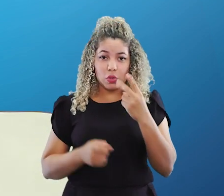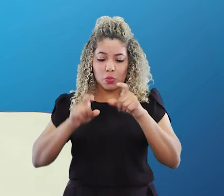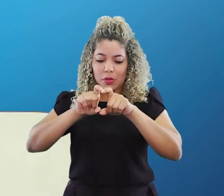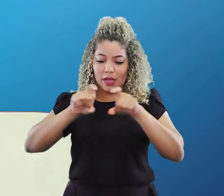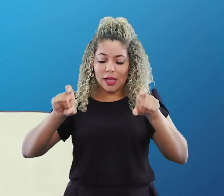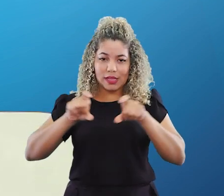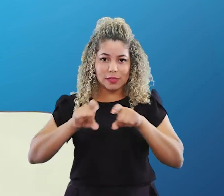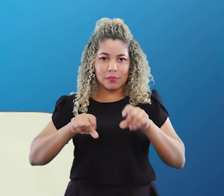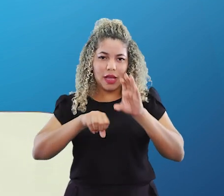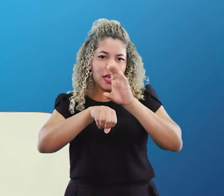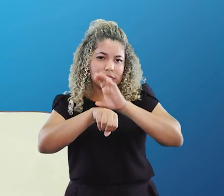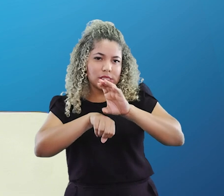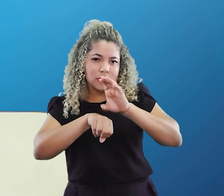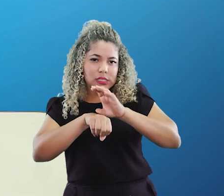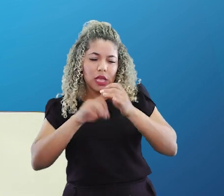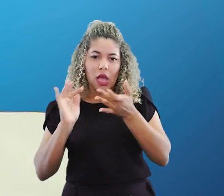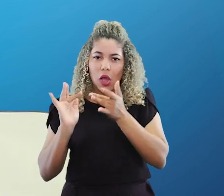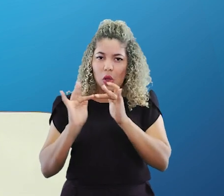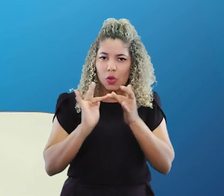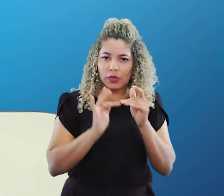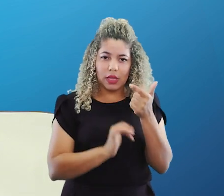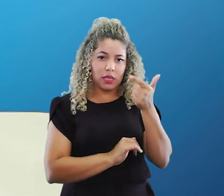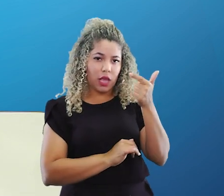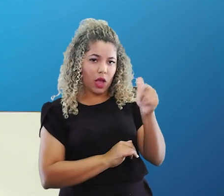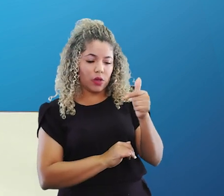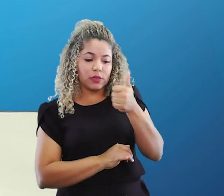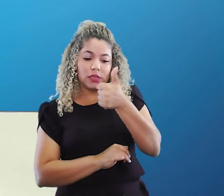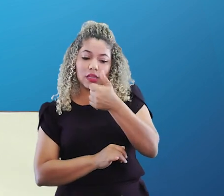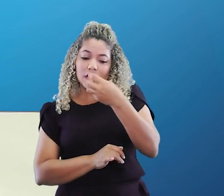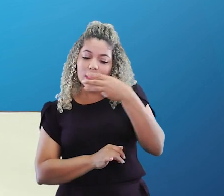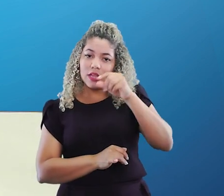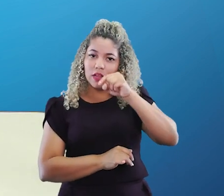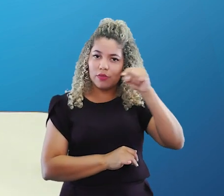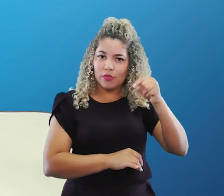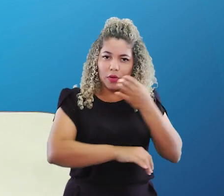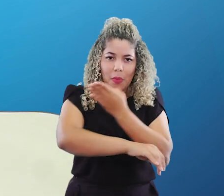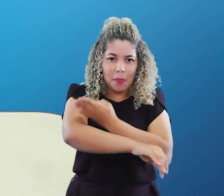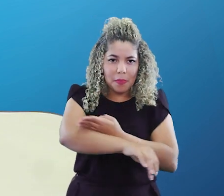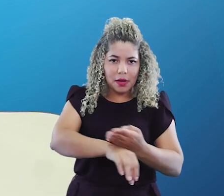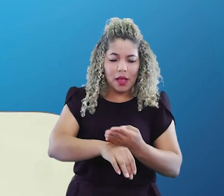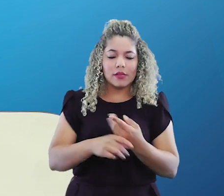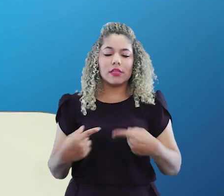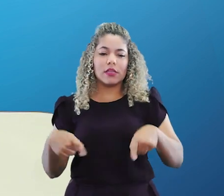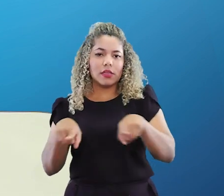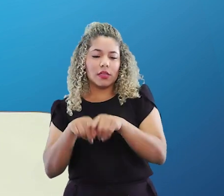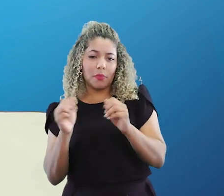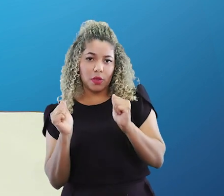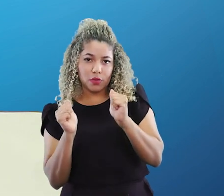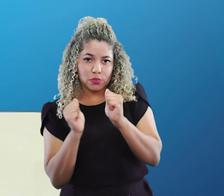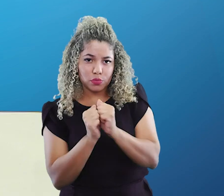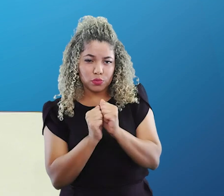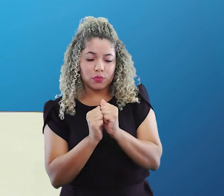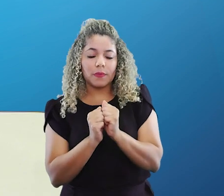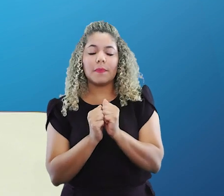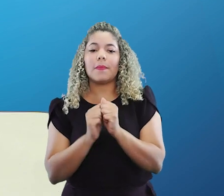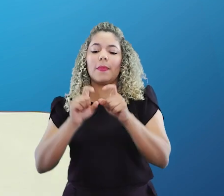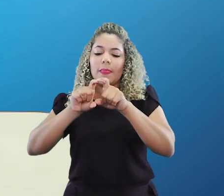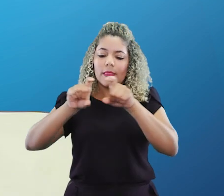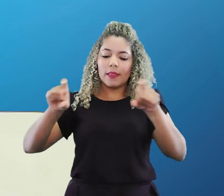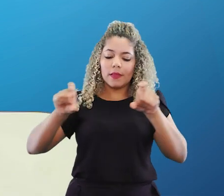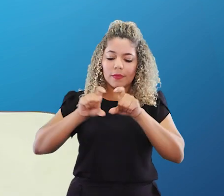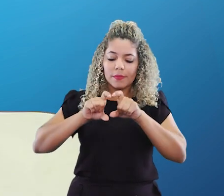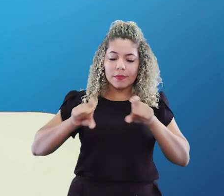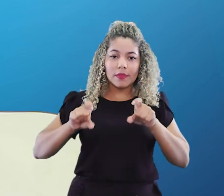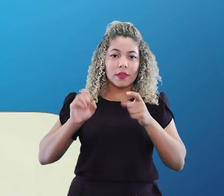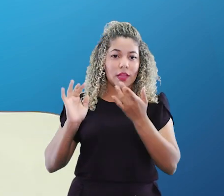duas barras cinzas conectadas a uma barra de 13 furos branca com barras anguladas que estão lado a lado com